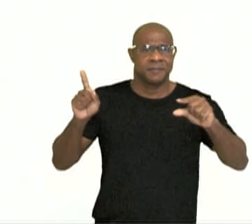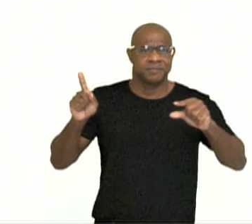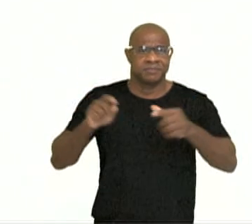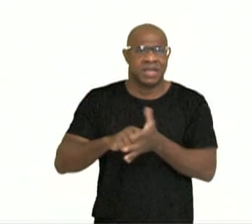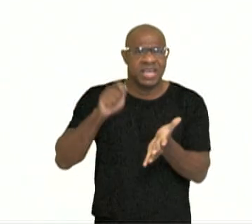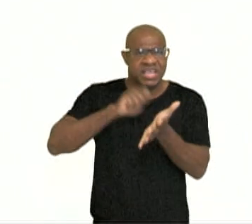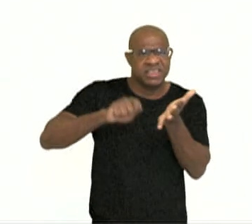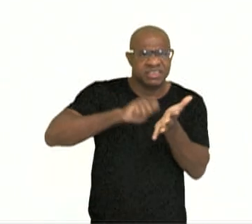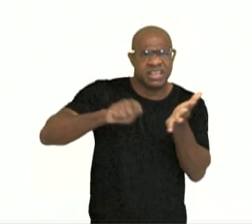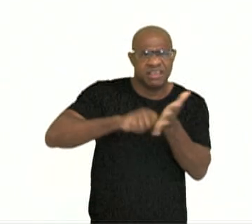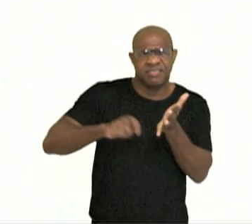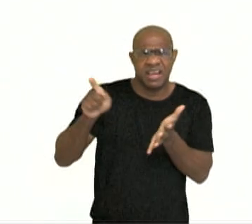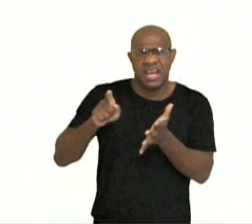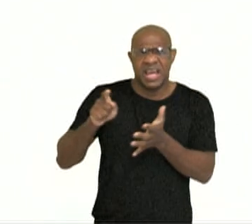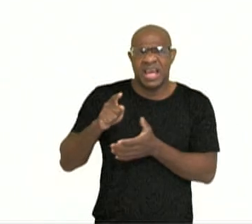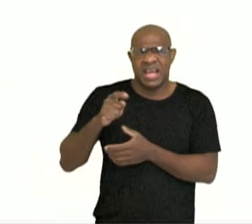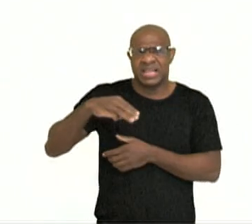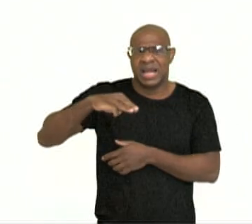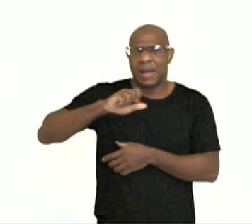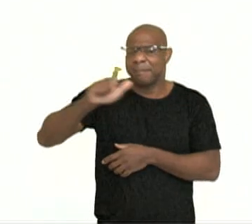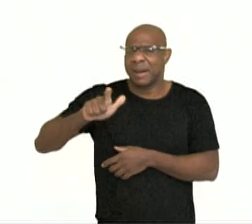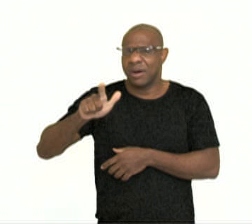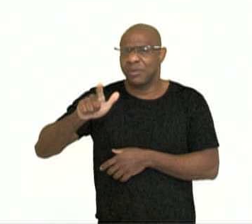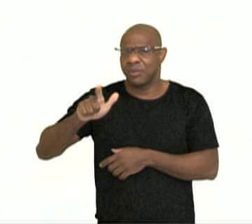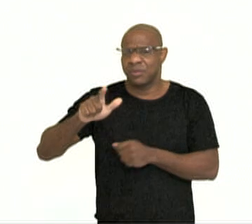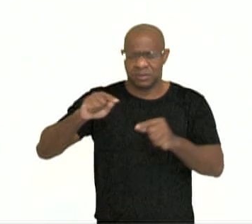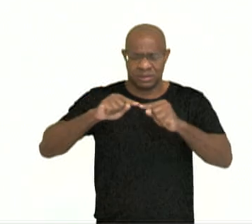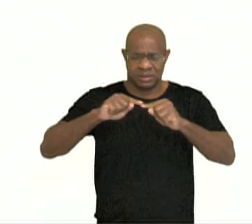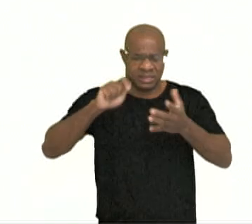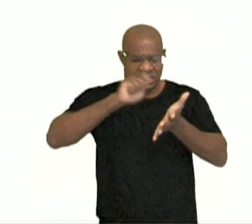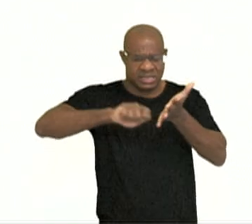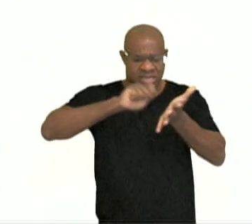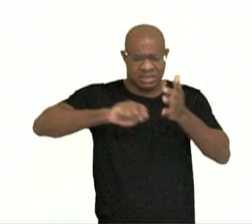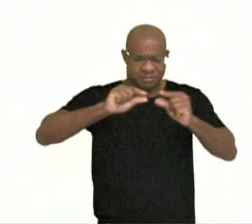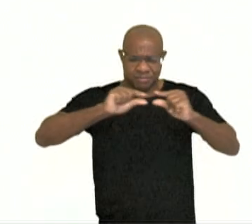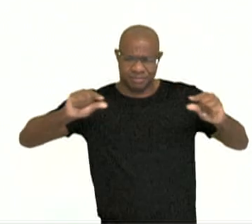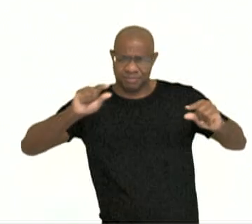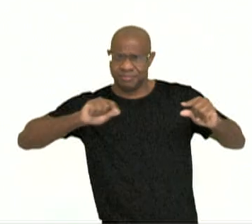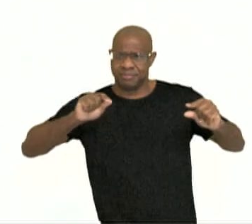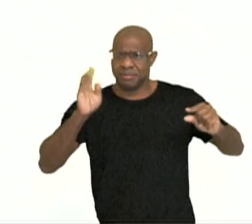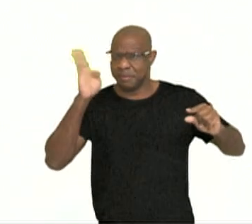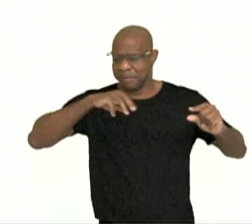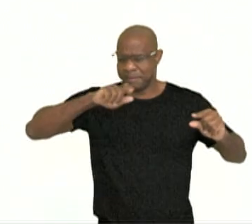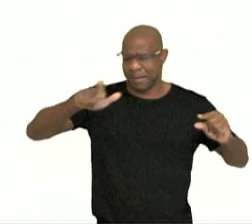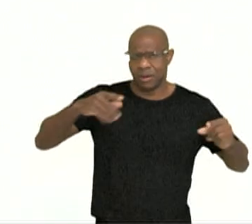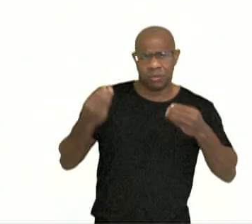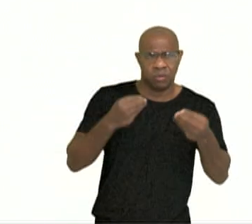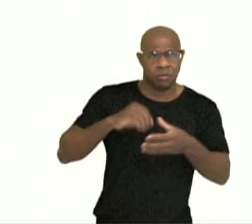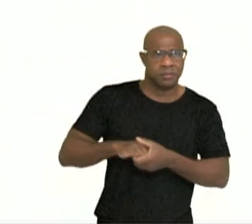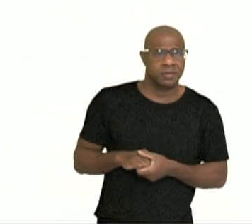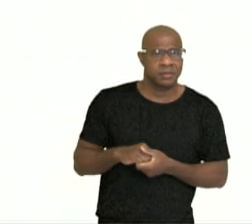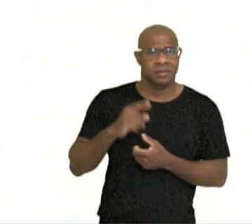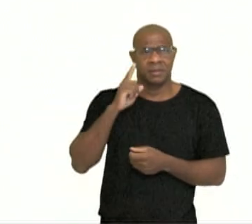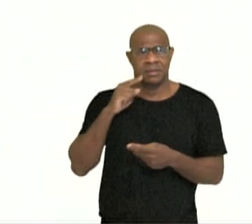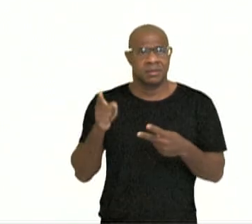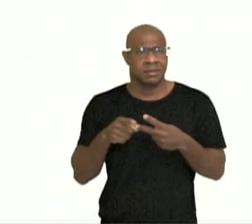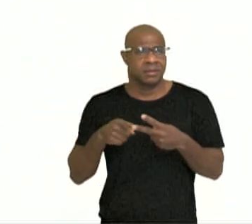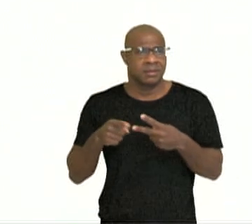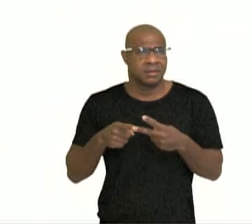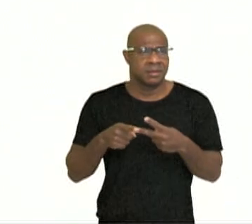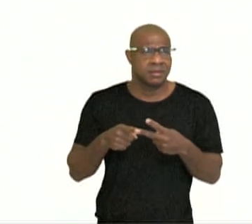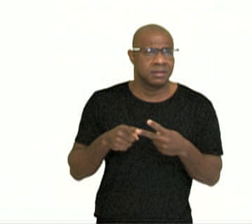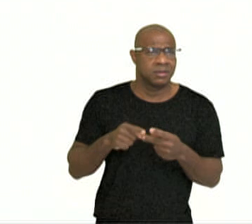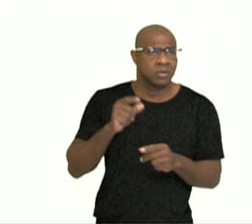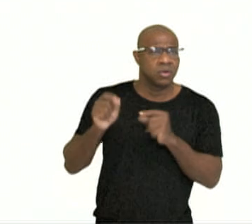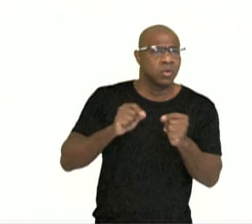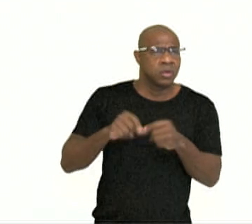linhas? Em que situações atualmente usamos a carta? Será que virtualizou-se, transformando-se em